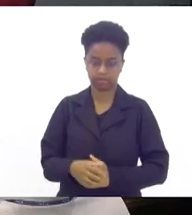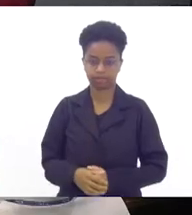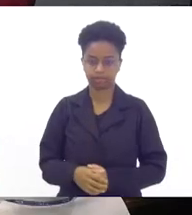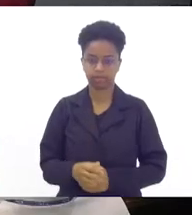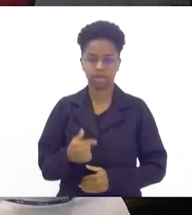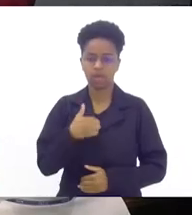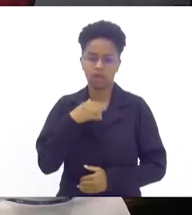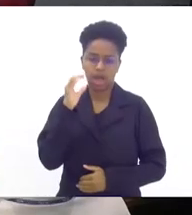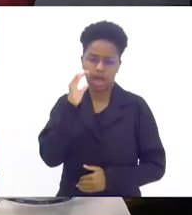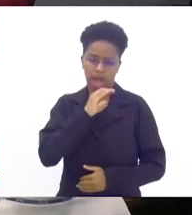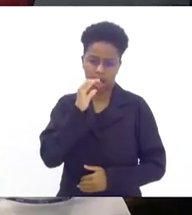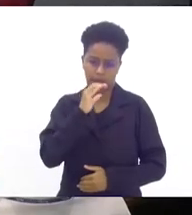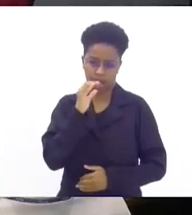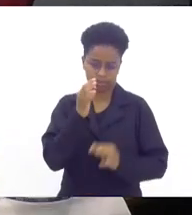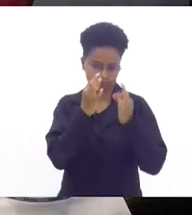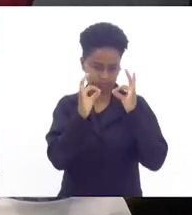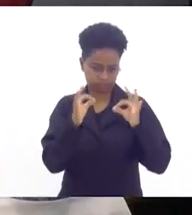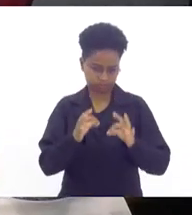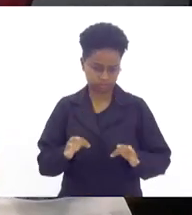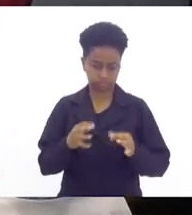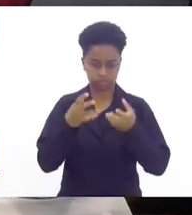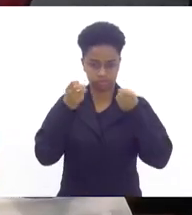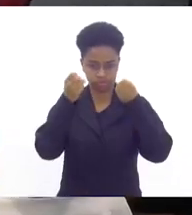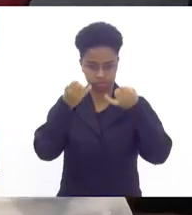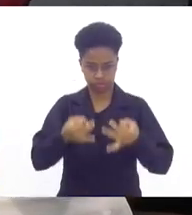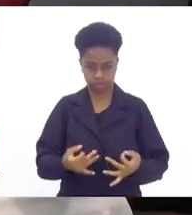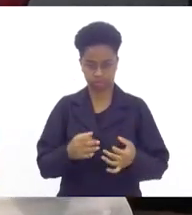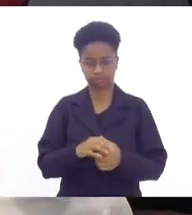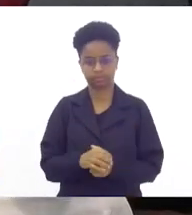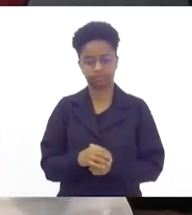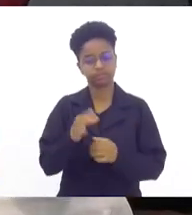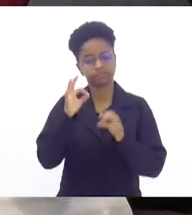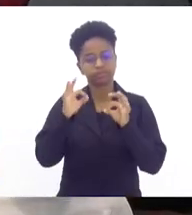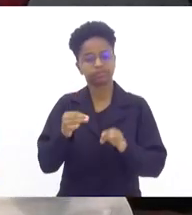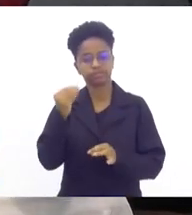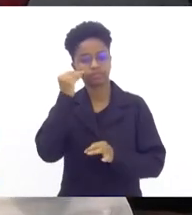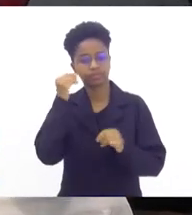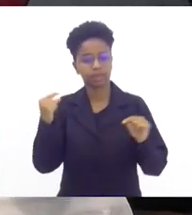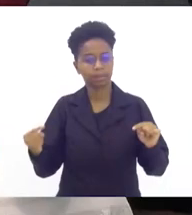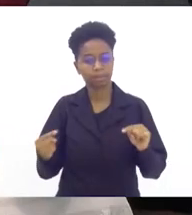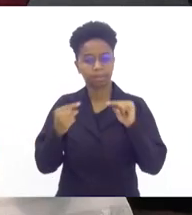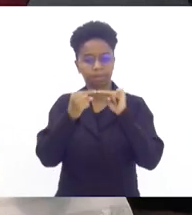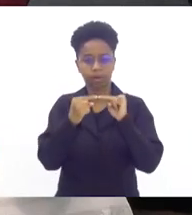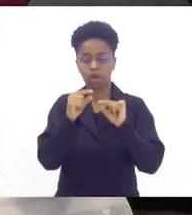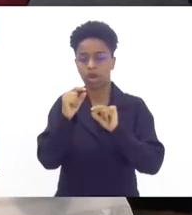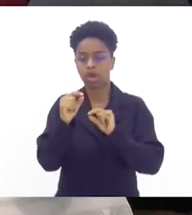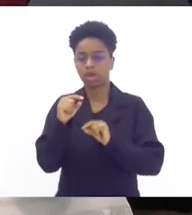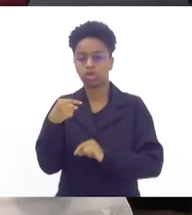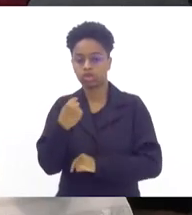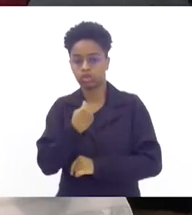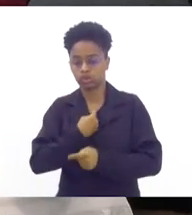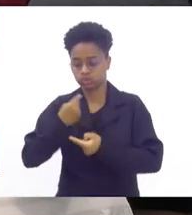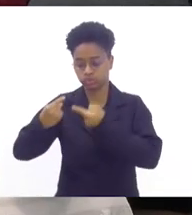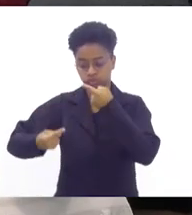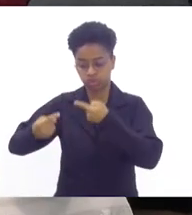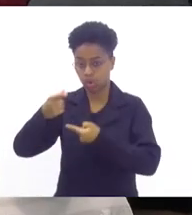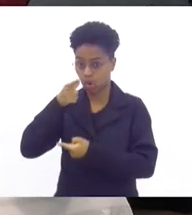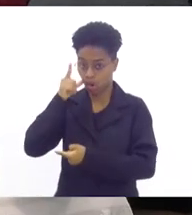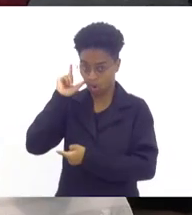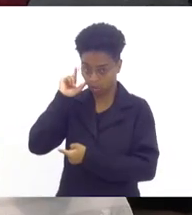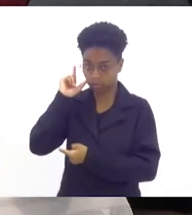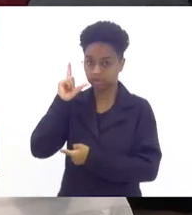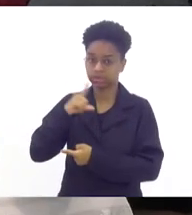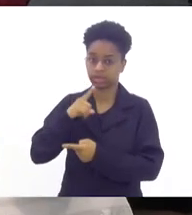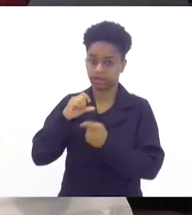brevíssima consideração que é exatamente para linkar aquilo que nós discutimos ontem na nossa